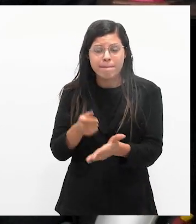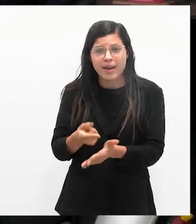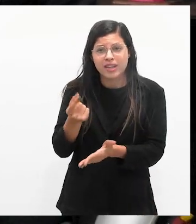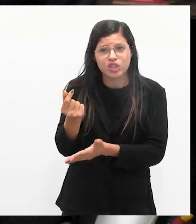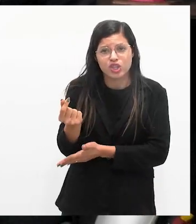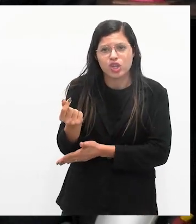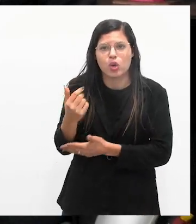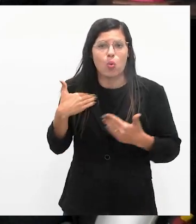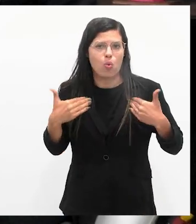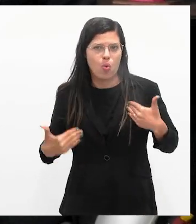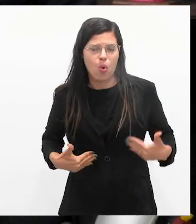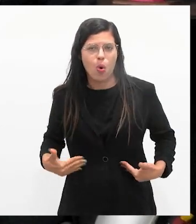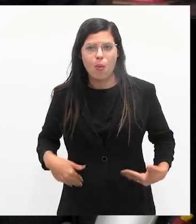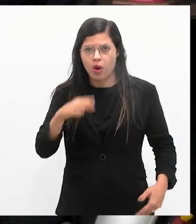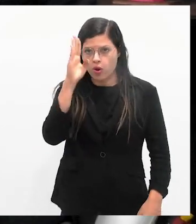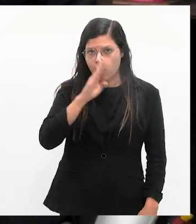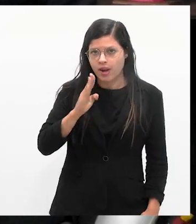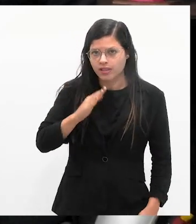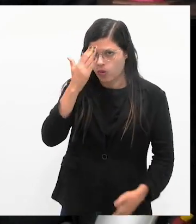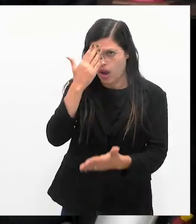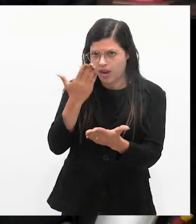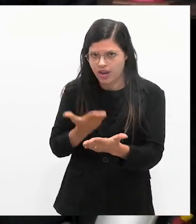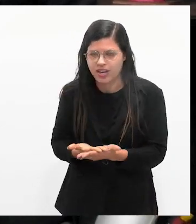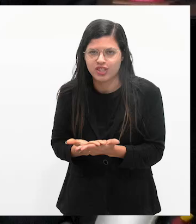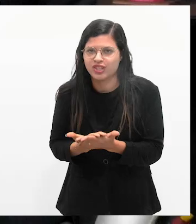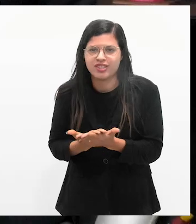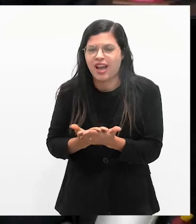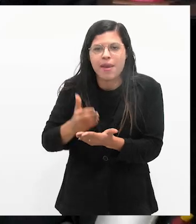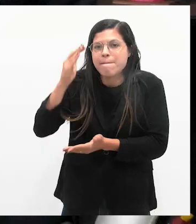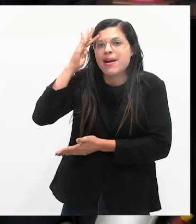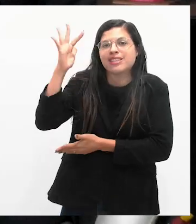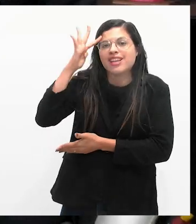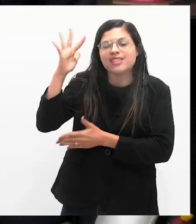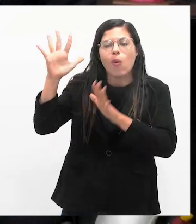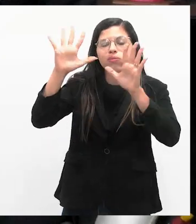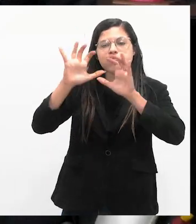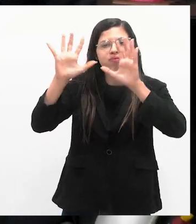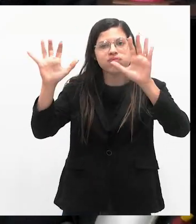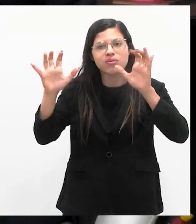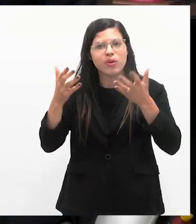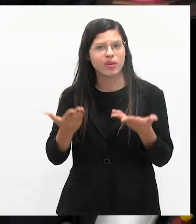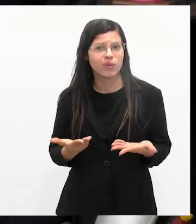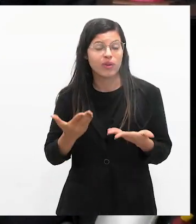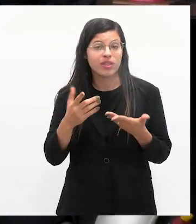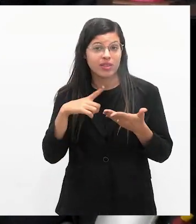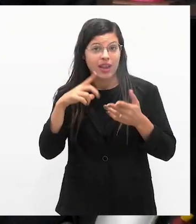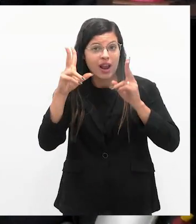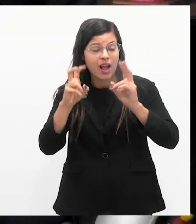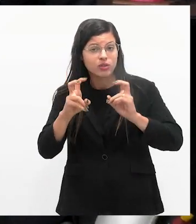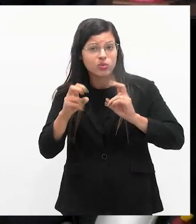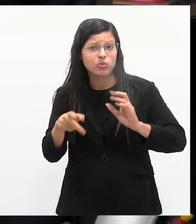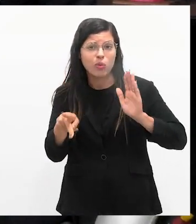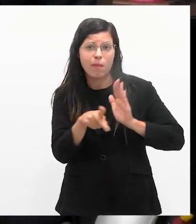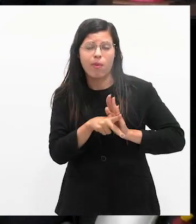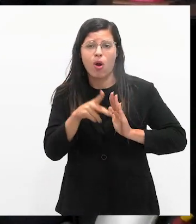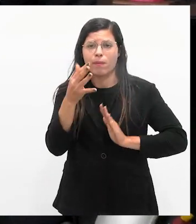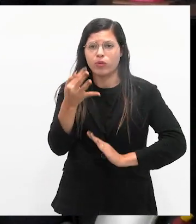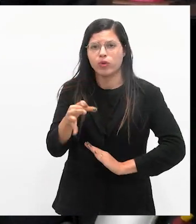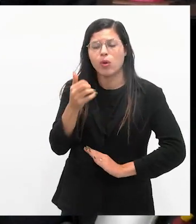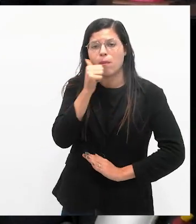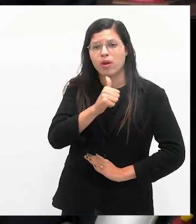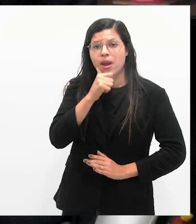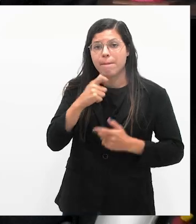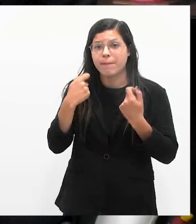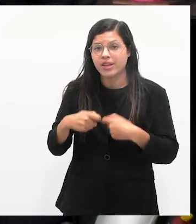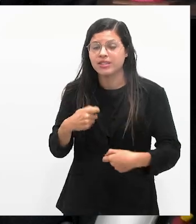Esse pedágio é com o corpo delas. E aí o Brasil vai ficar acreditando em boto rosa? Segundo, tem assuntos que são inerentes